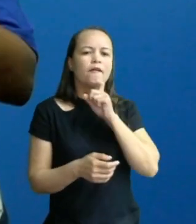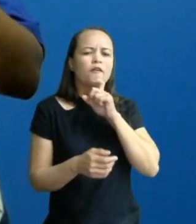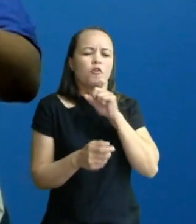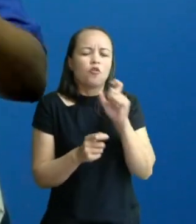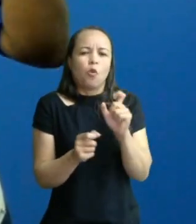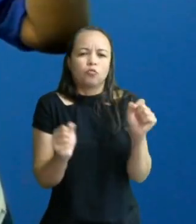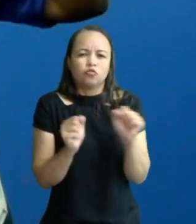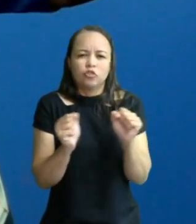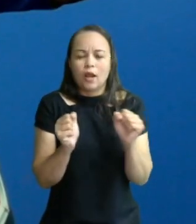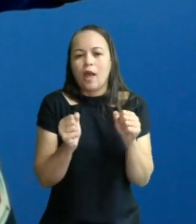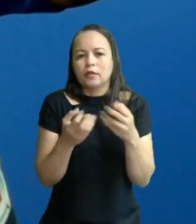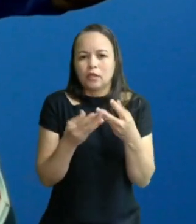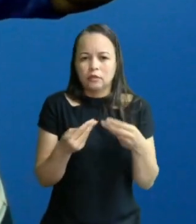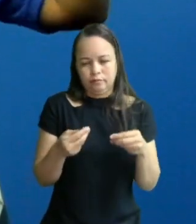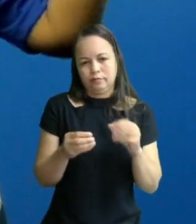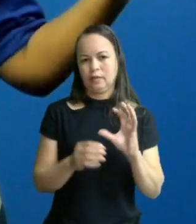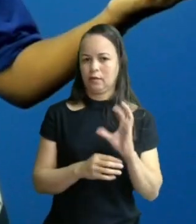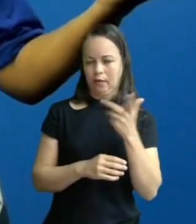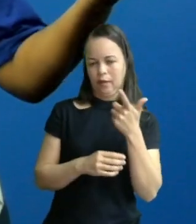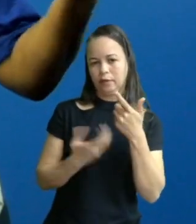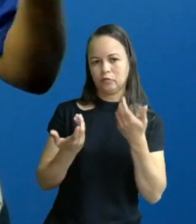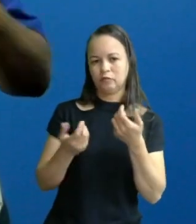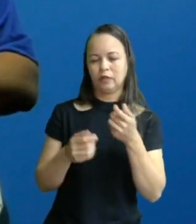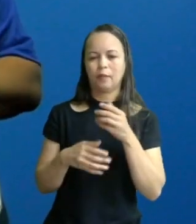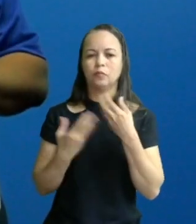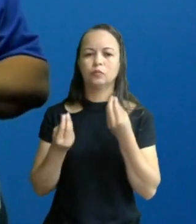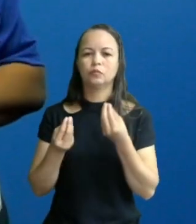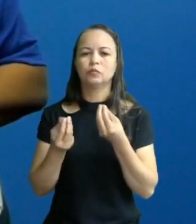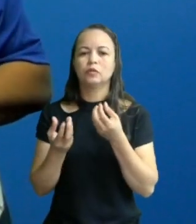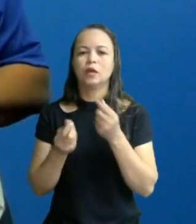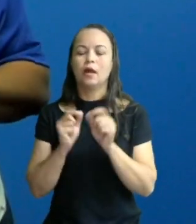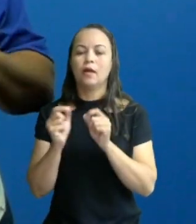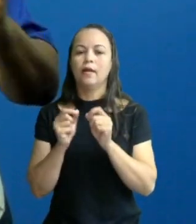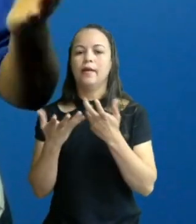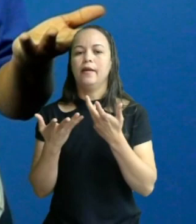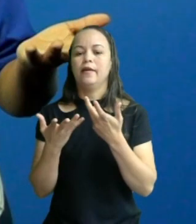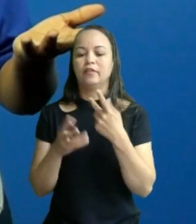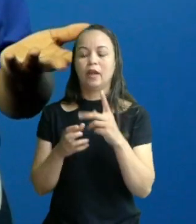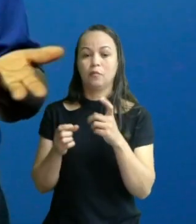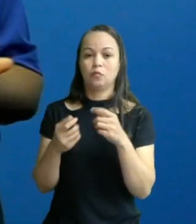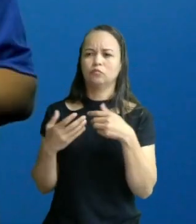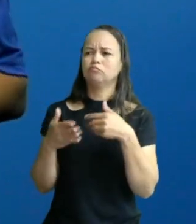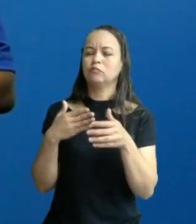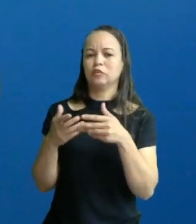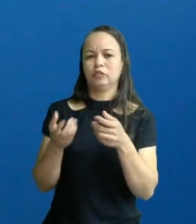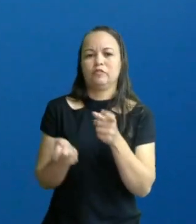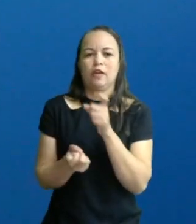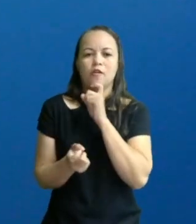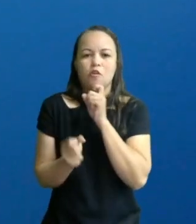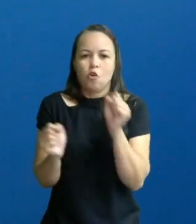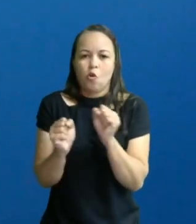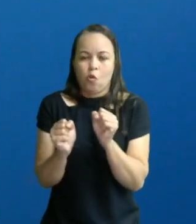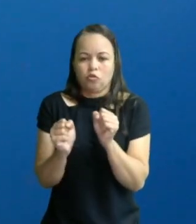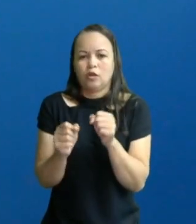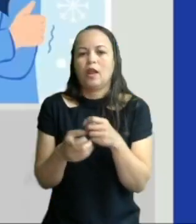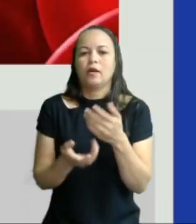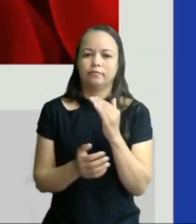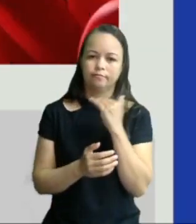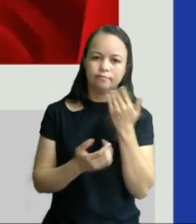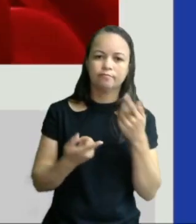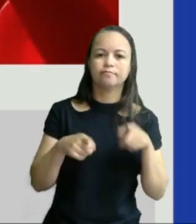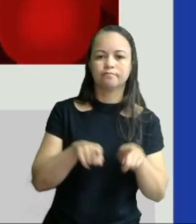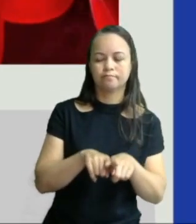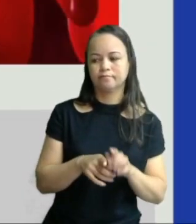água ajuda isso. Claro que se você ficar exposto muito tempo, você vai realmente congelar e vai morrer, tá certo? Vamos para a próxima.